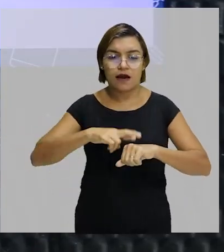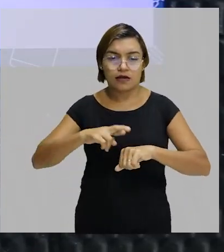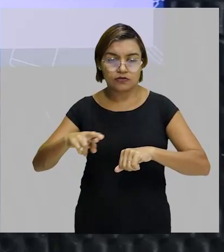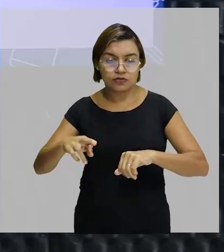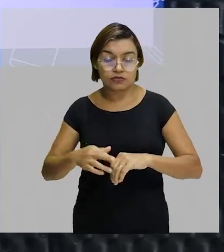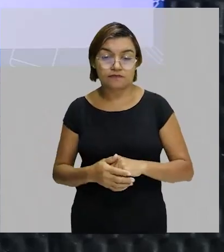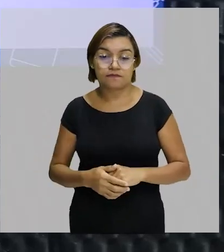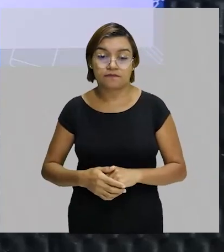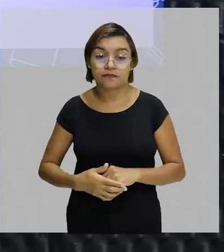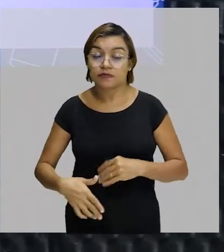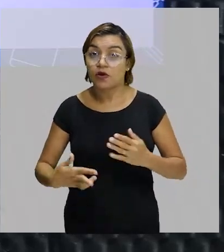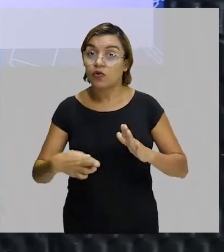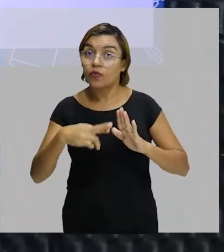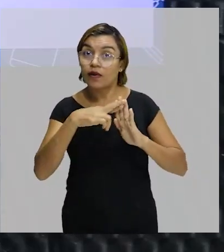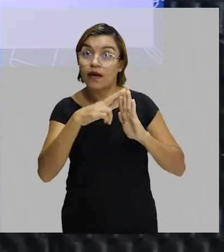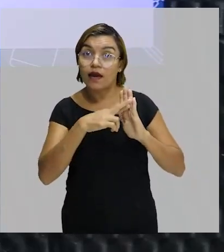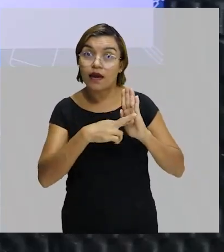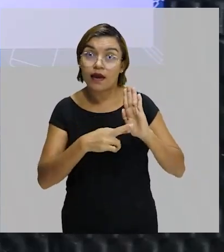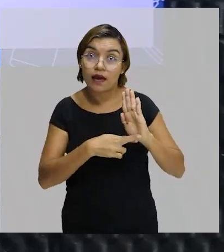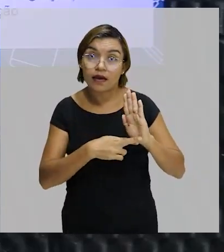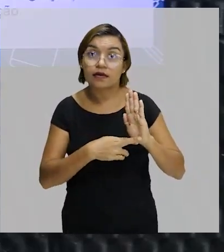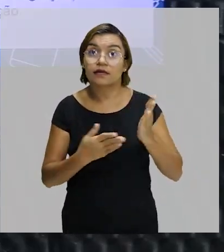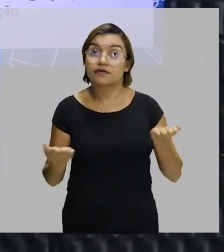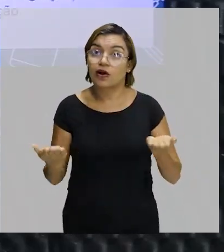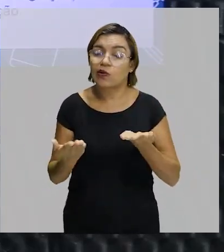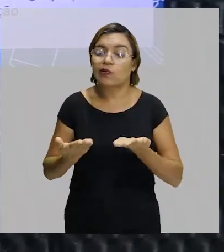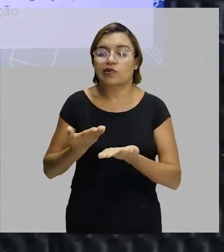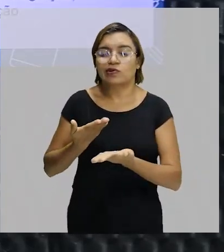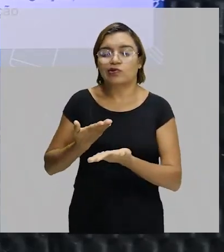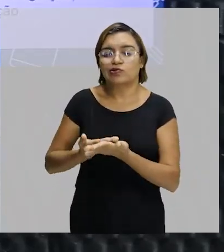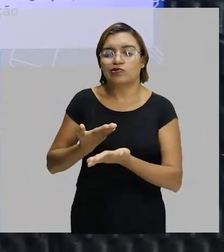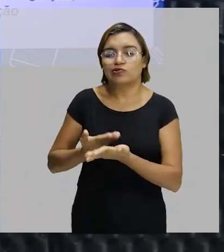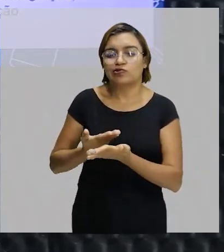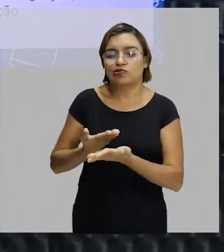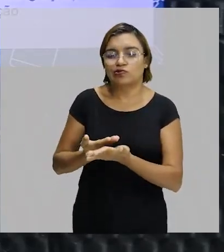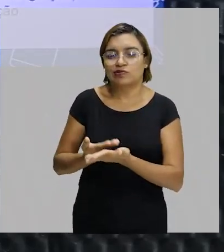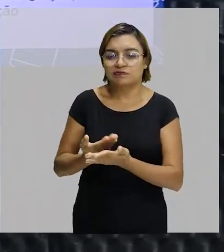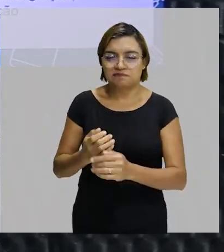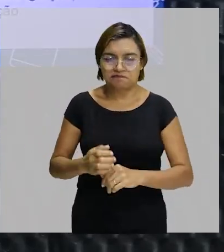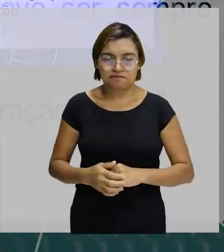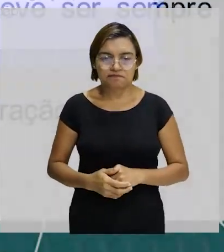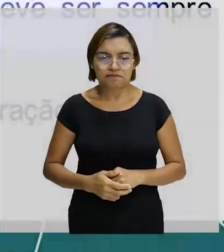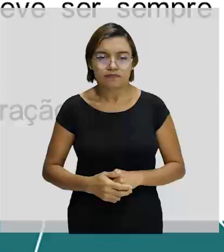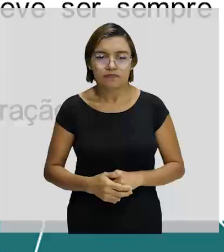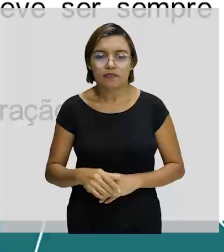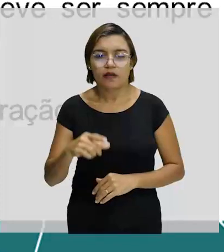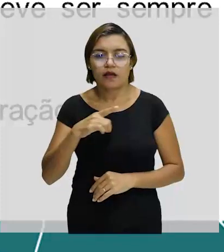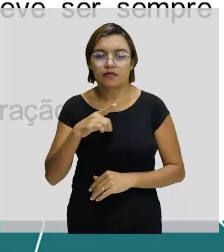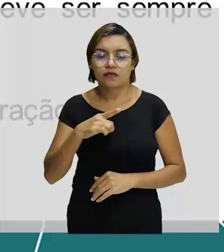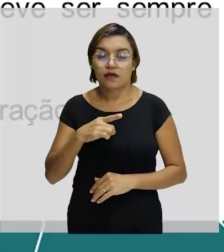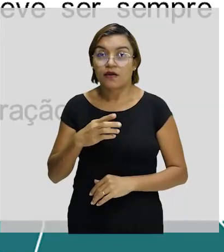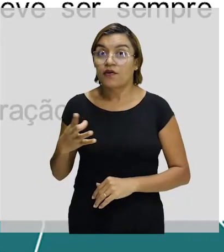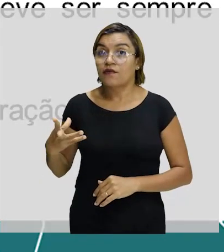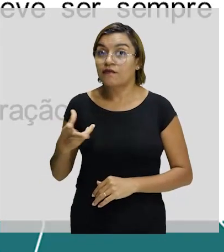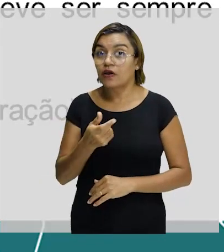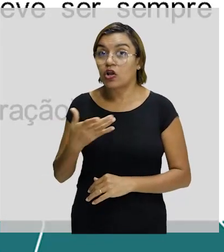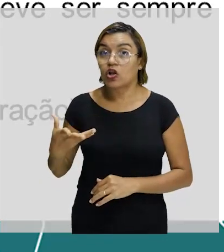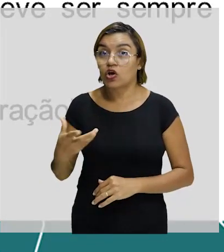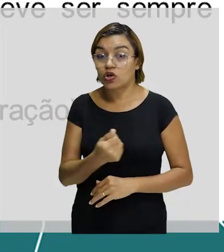critérios nós vamos estudar a partir desse momento. Então, nós temos a velocidade de